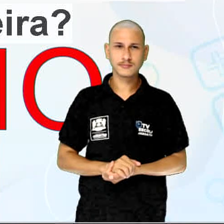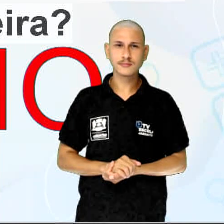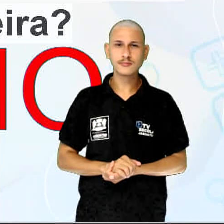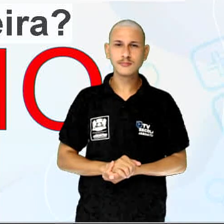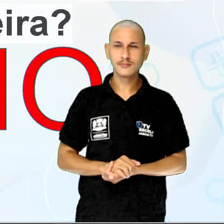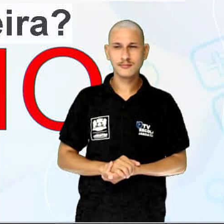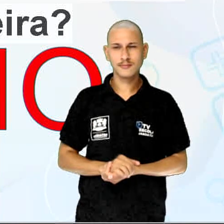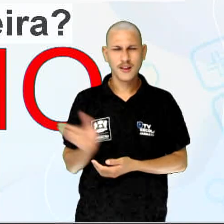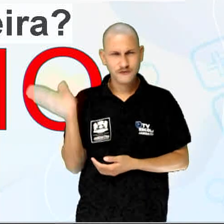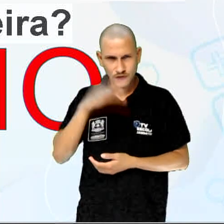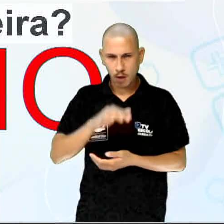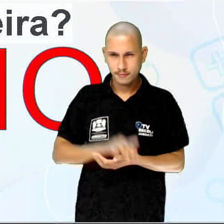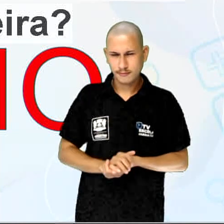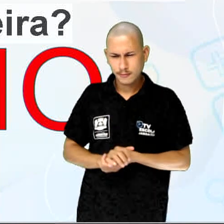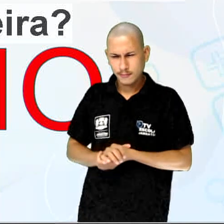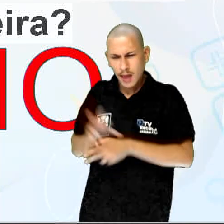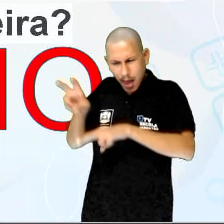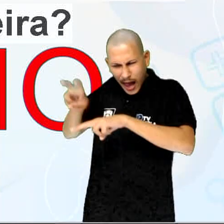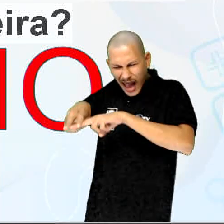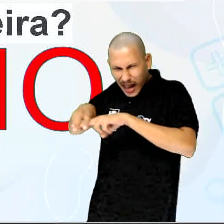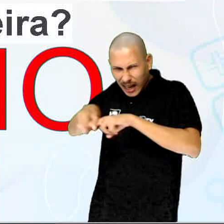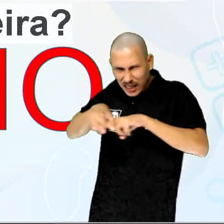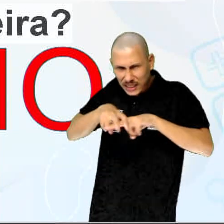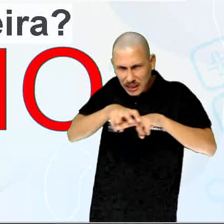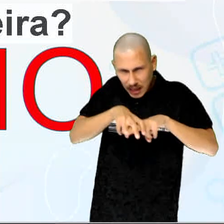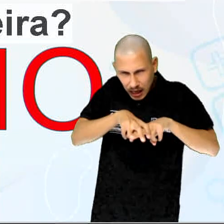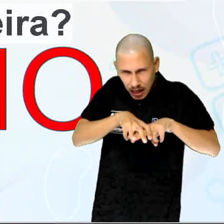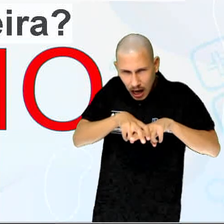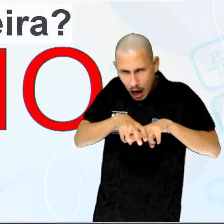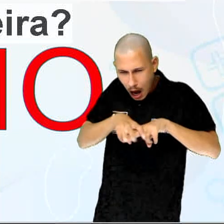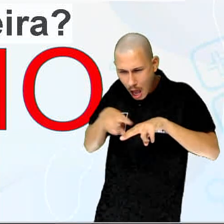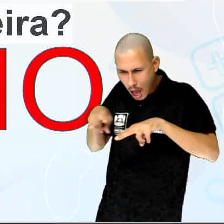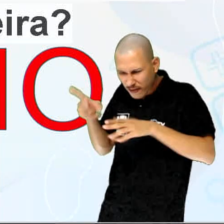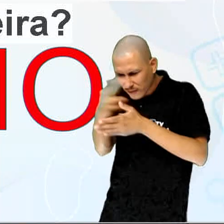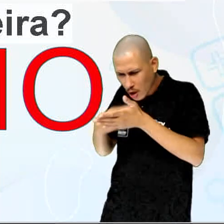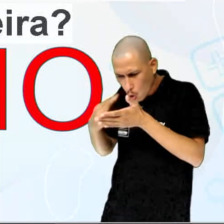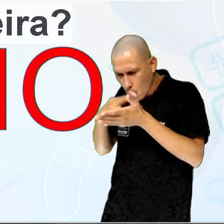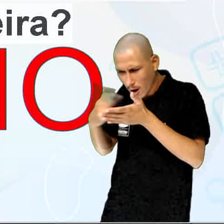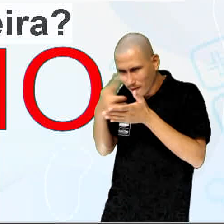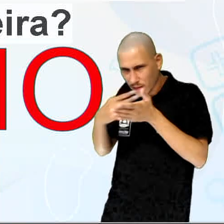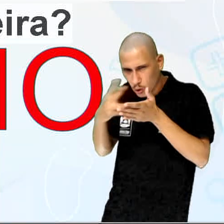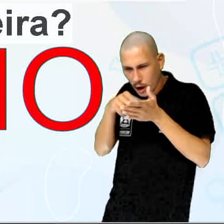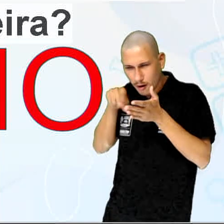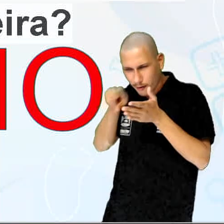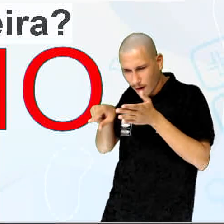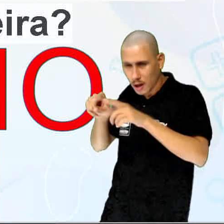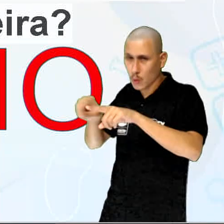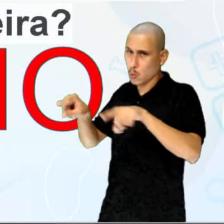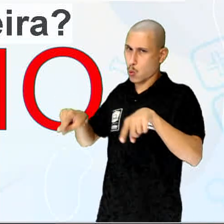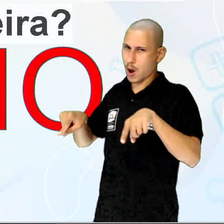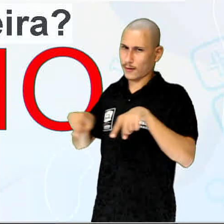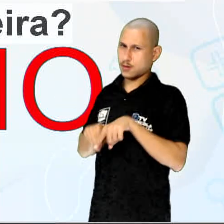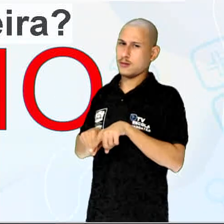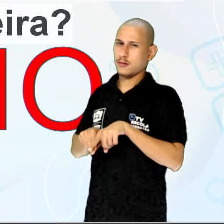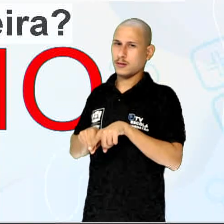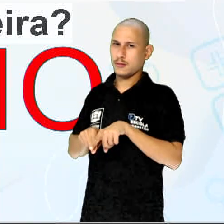Então vamos lá, uma cadeira tem o seu assento na forma de um quadrado. Eu já disse até qual é a figura geométrica que a gente vai trabalhar,